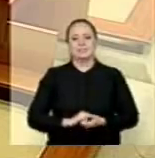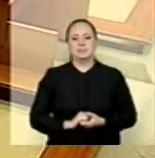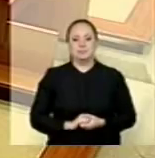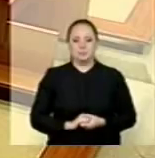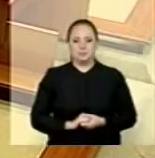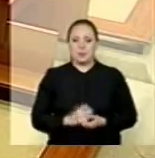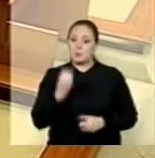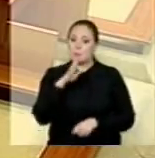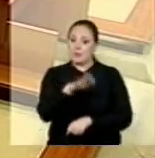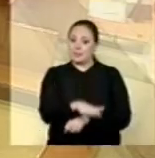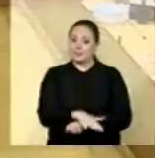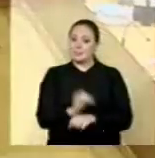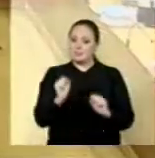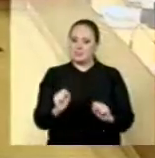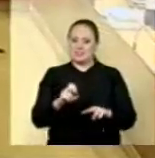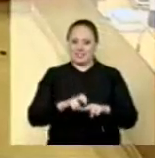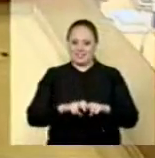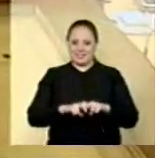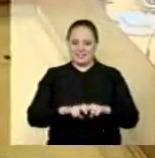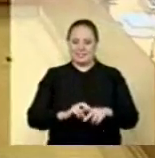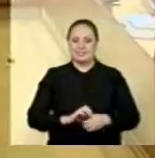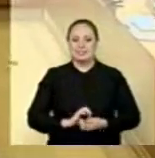Todos podemos nos assentar, por favor.